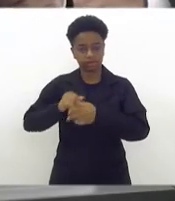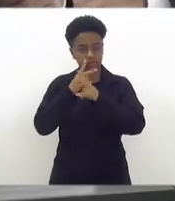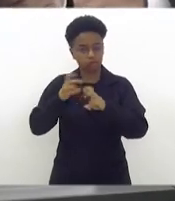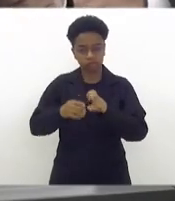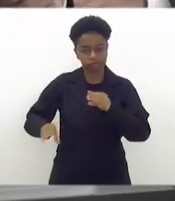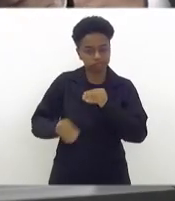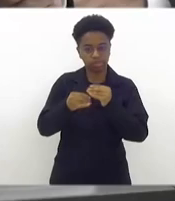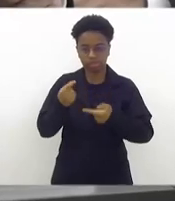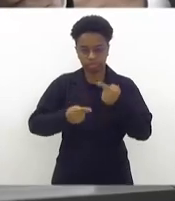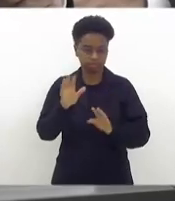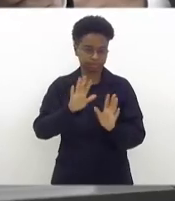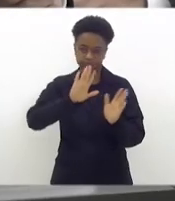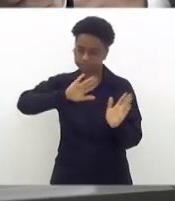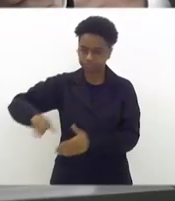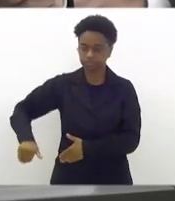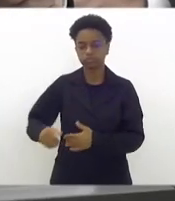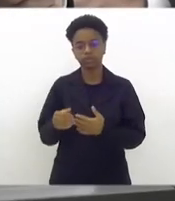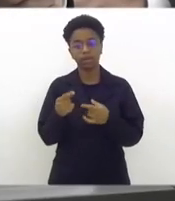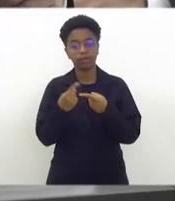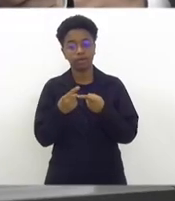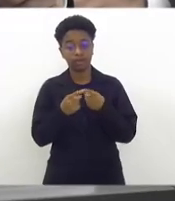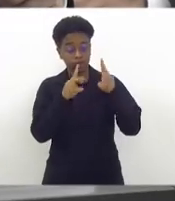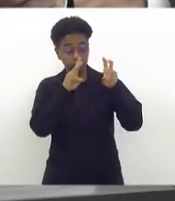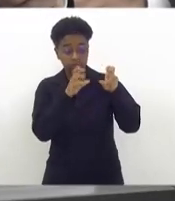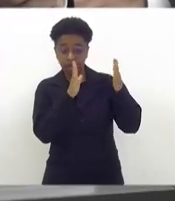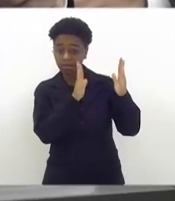que uma questão de um tema